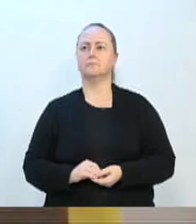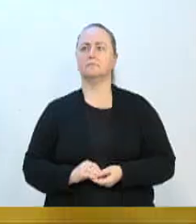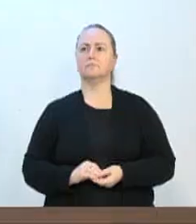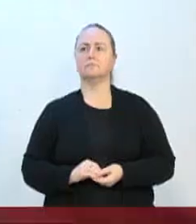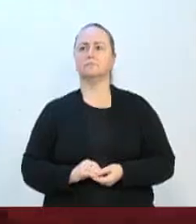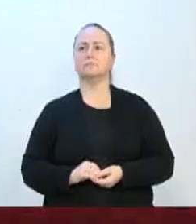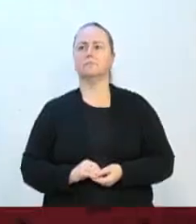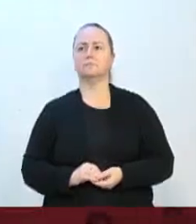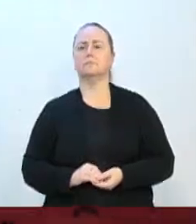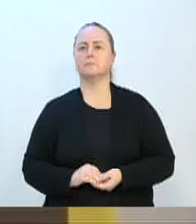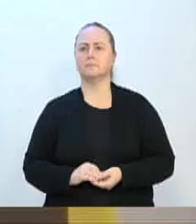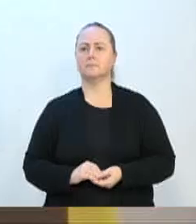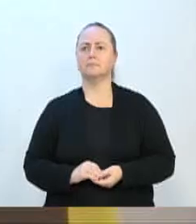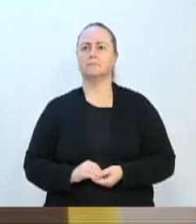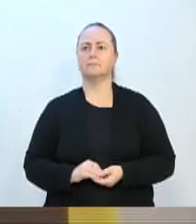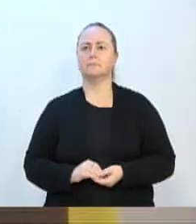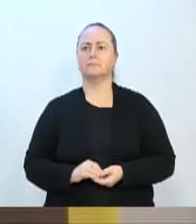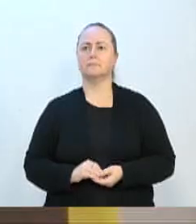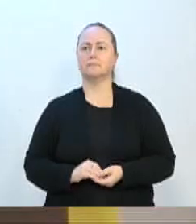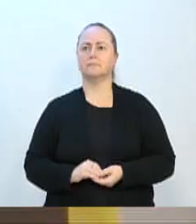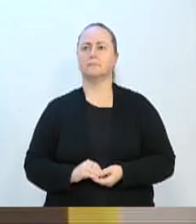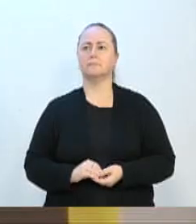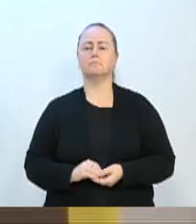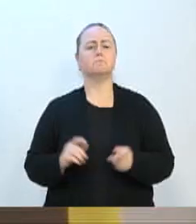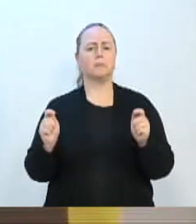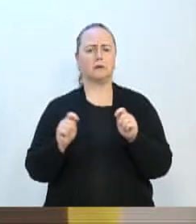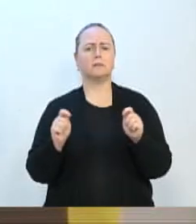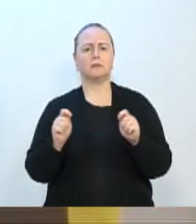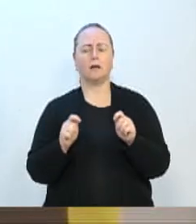podia usar essa camisa aqui Amarelo